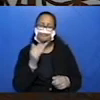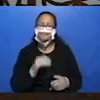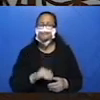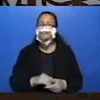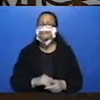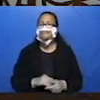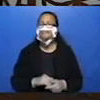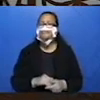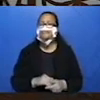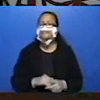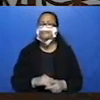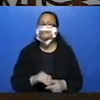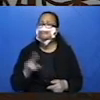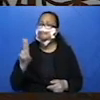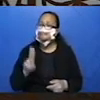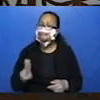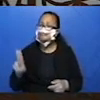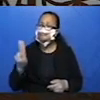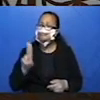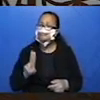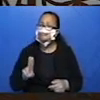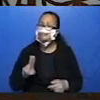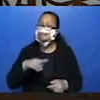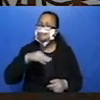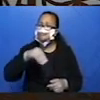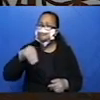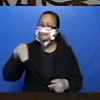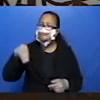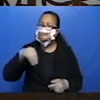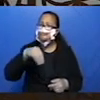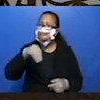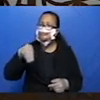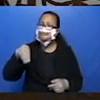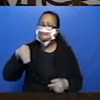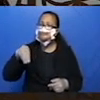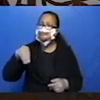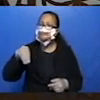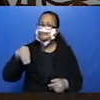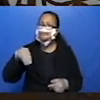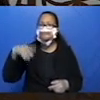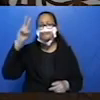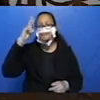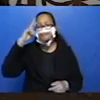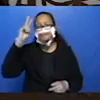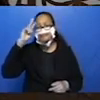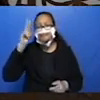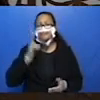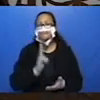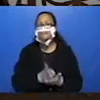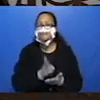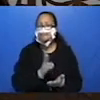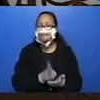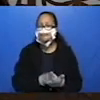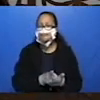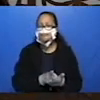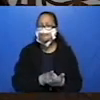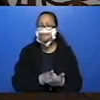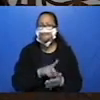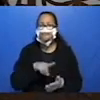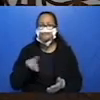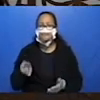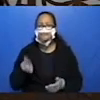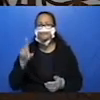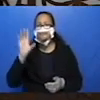gostoso. Então, elas são usadas muito como tempero. Então, lembre-se sempre do que você já